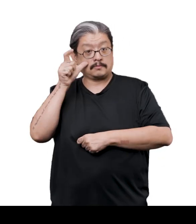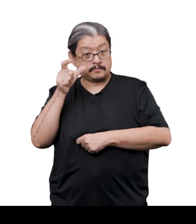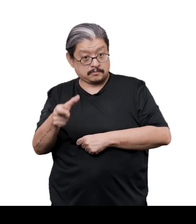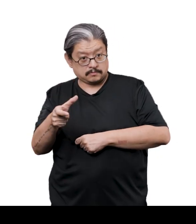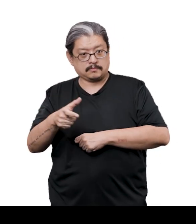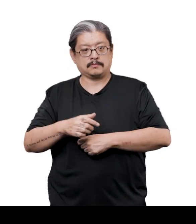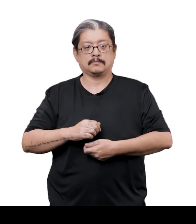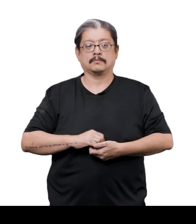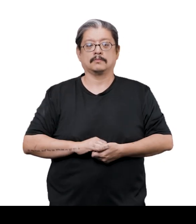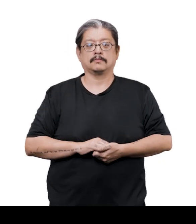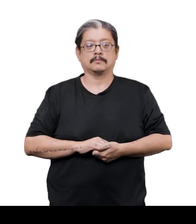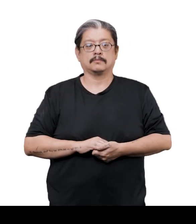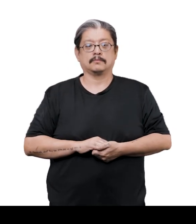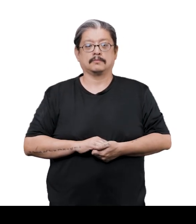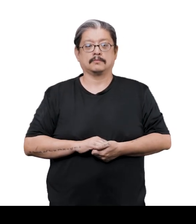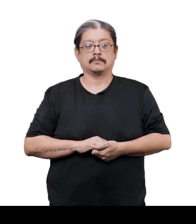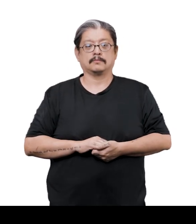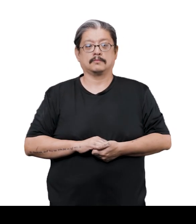nosso canal no YouTube.